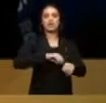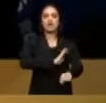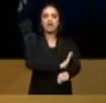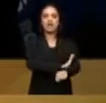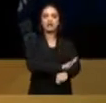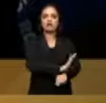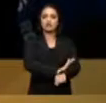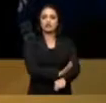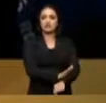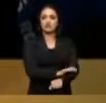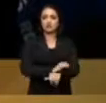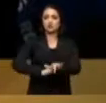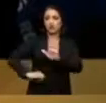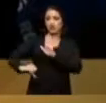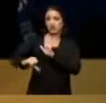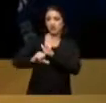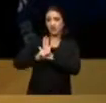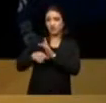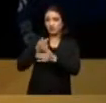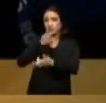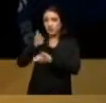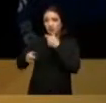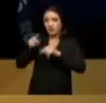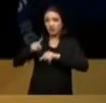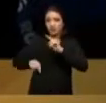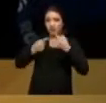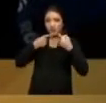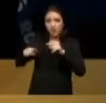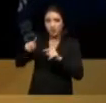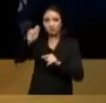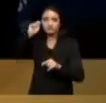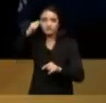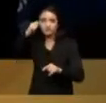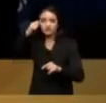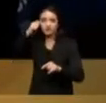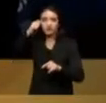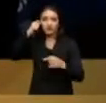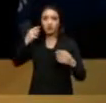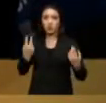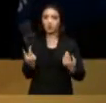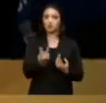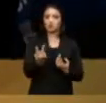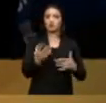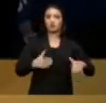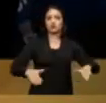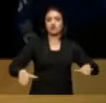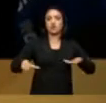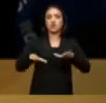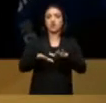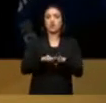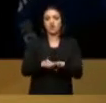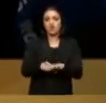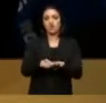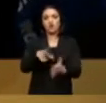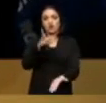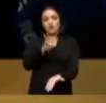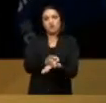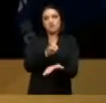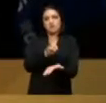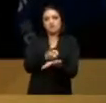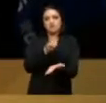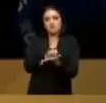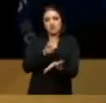e crime de injúria racial devem merecer o mesmo tratamento